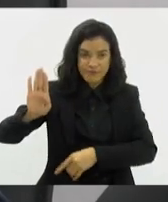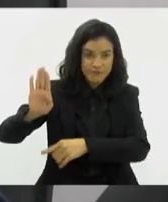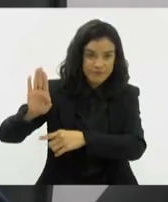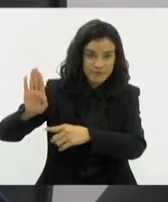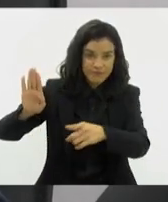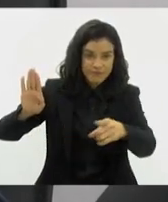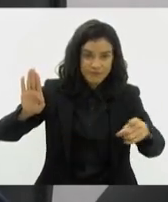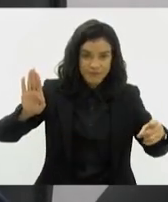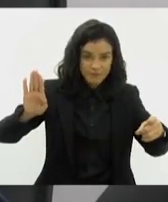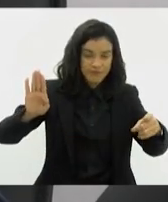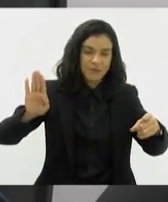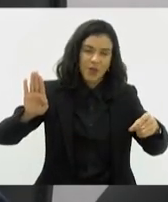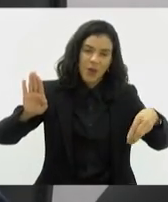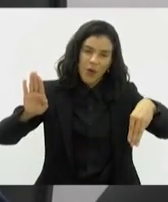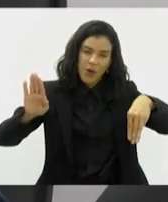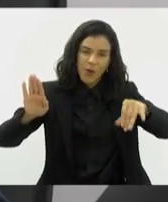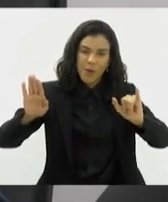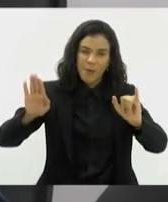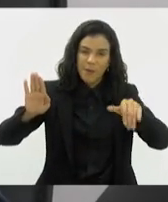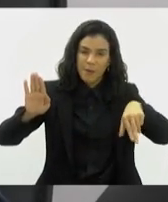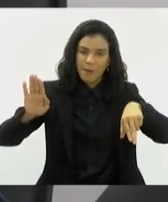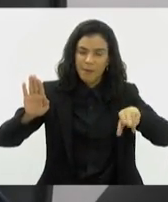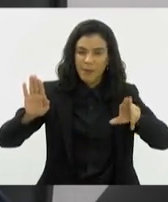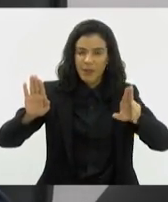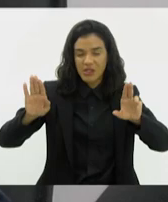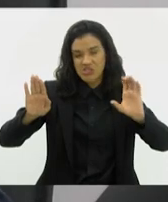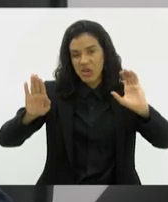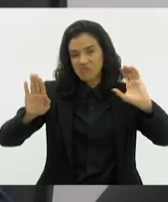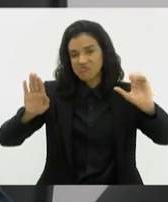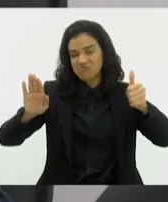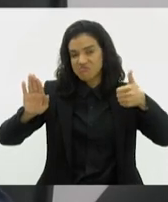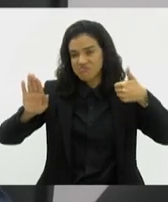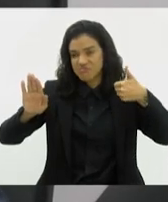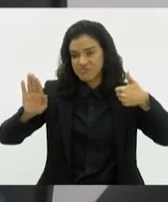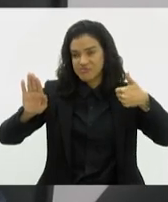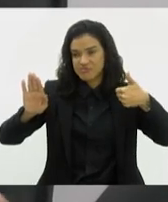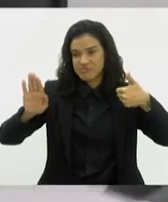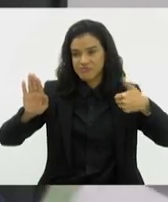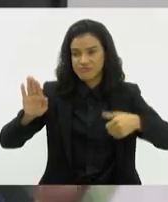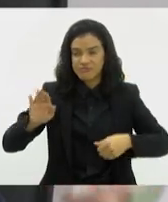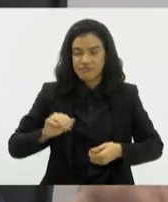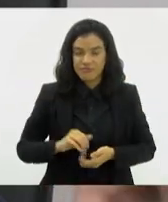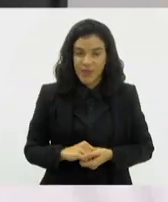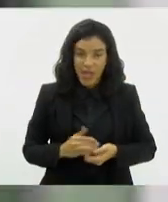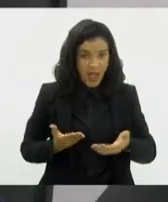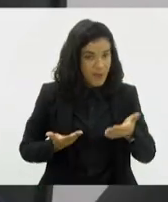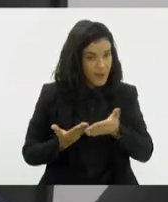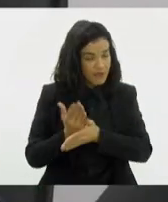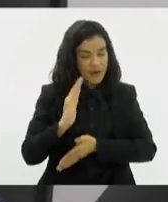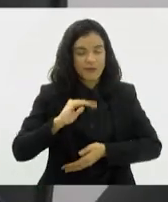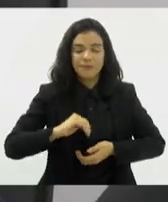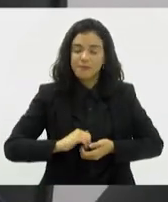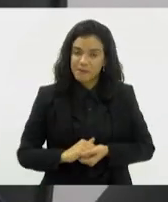Todos, mim que já deu ali um polegar. Então, aprovado.